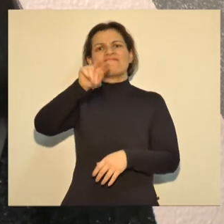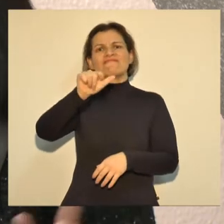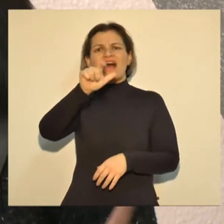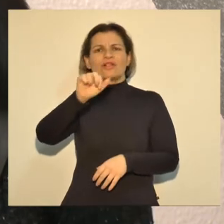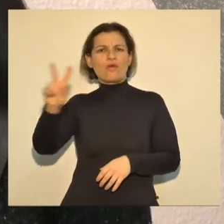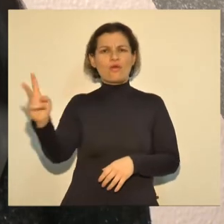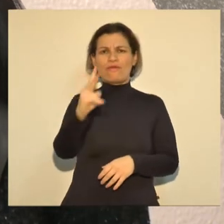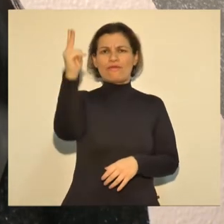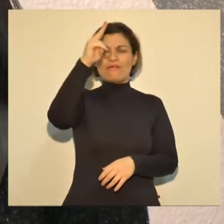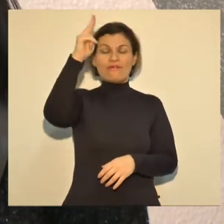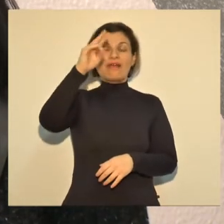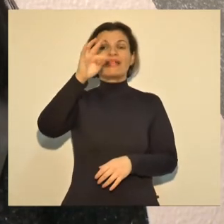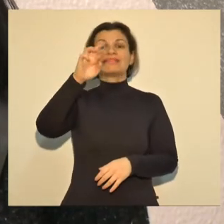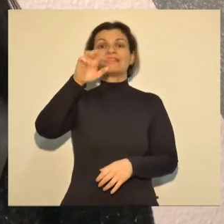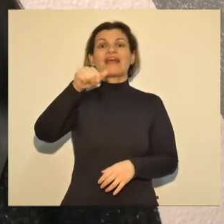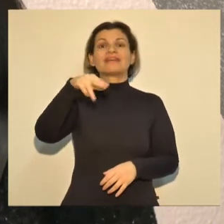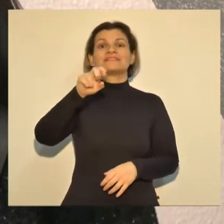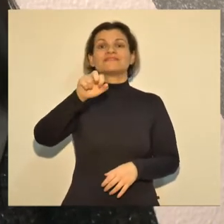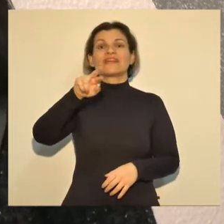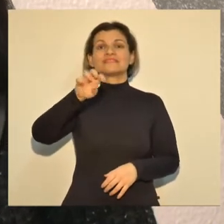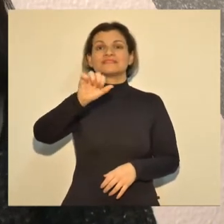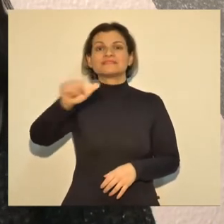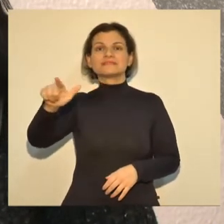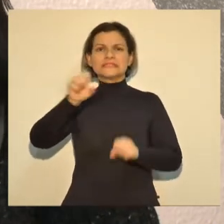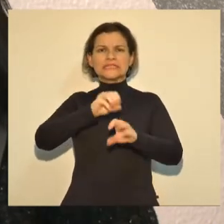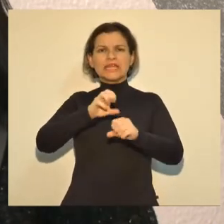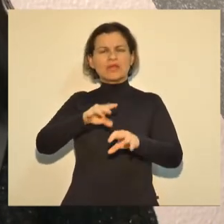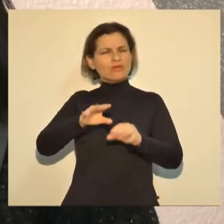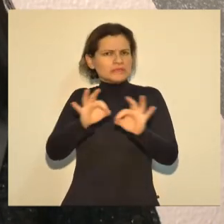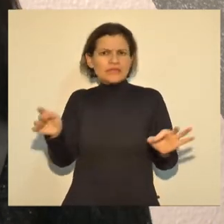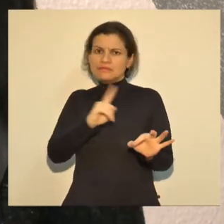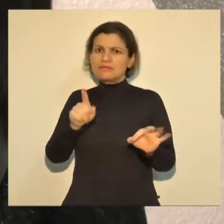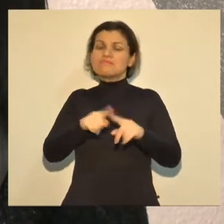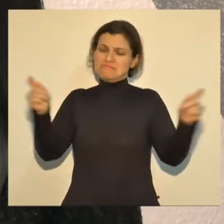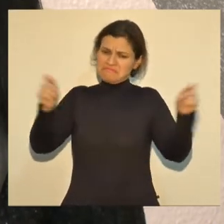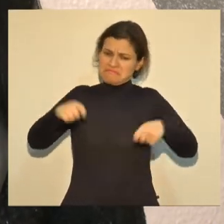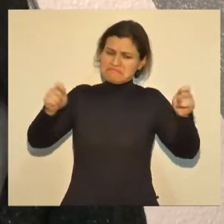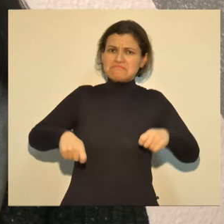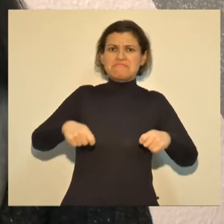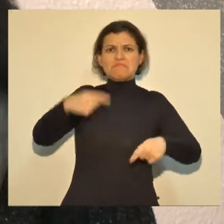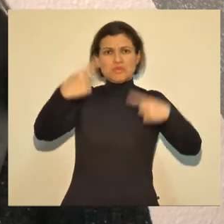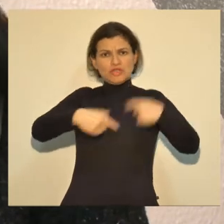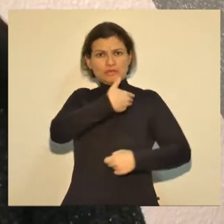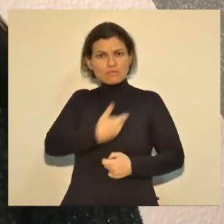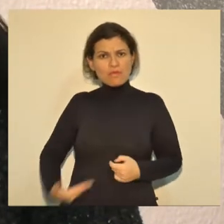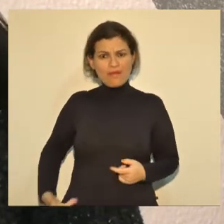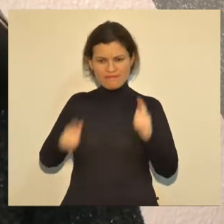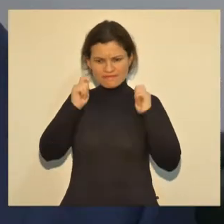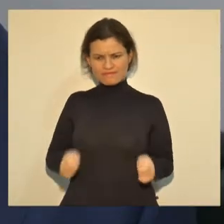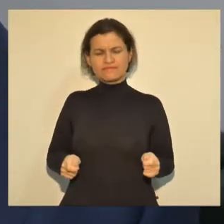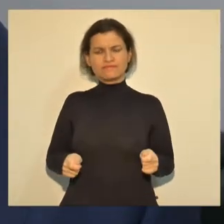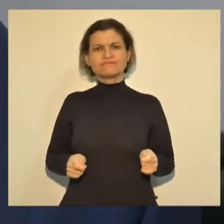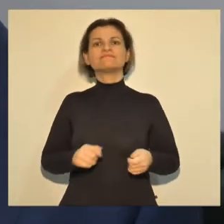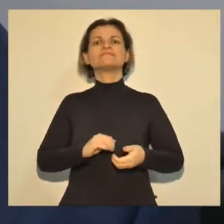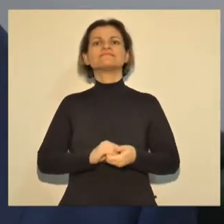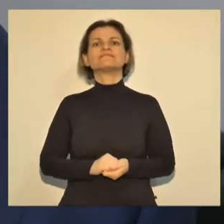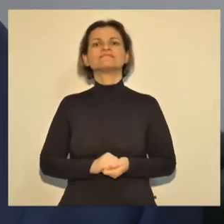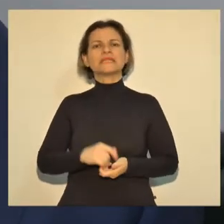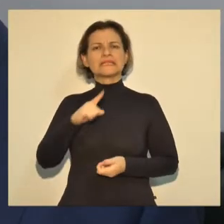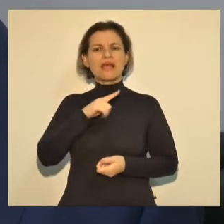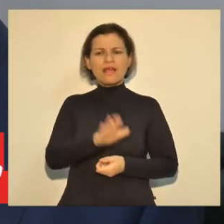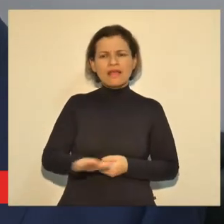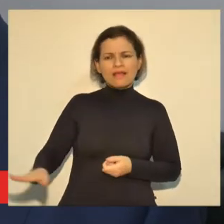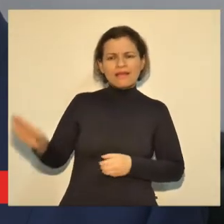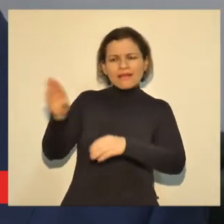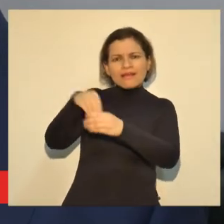ensino. Não é uma tarefa simples, mas possível por meio de políticas públicas e afirmativas. Nós temos estas